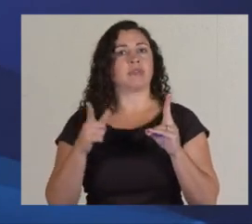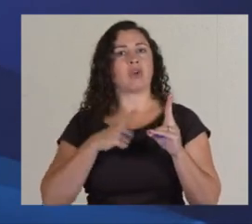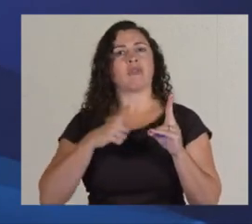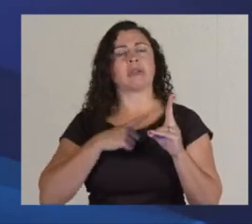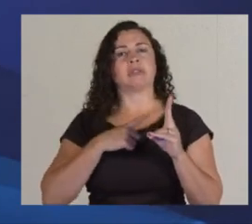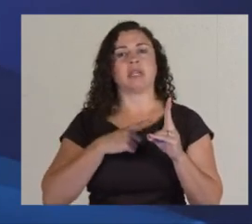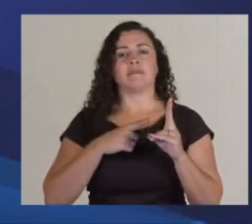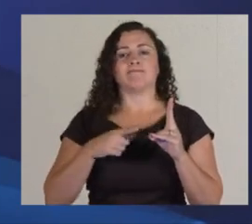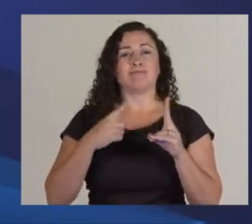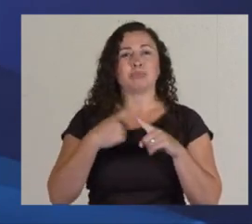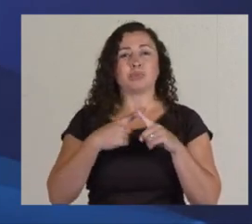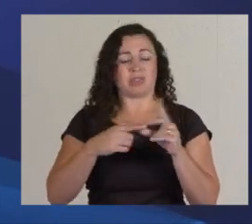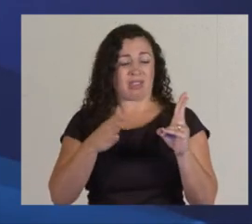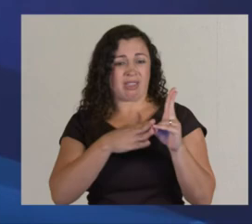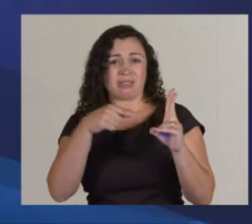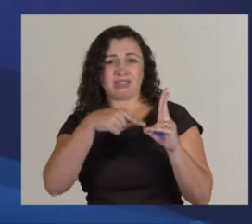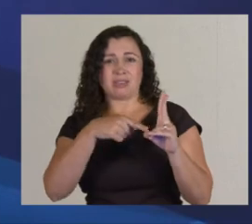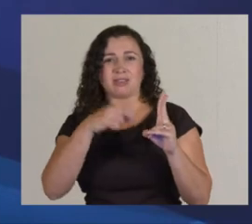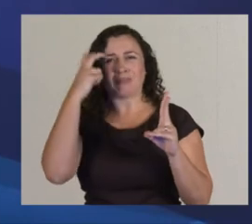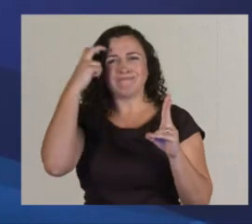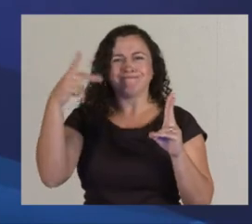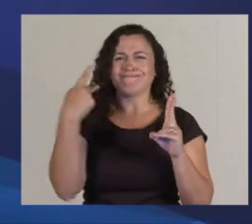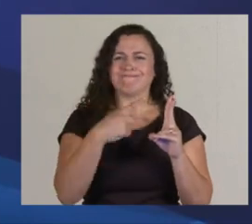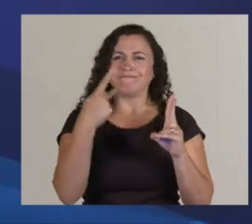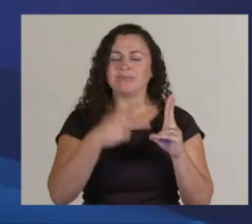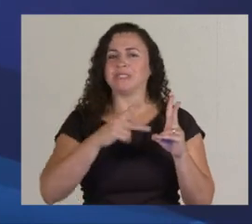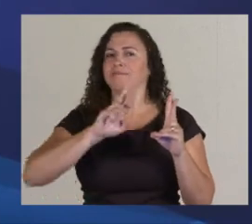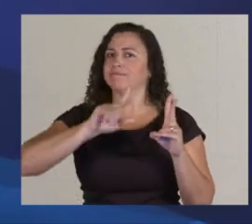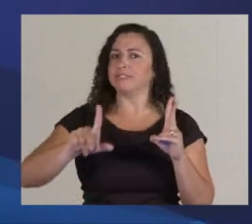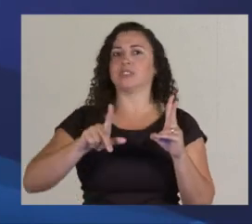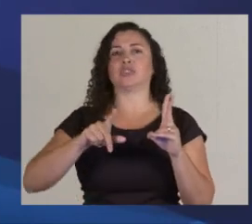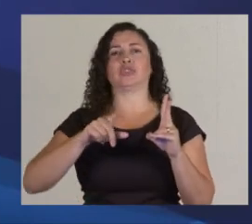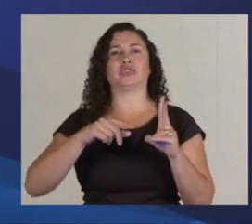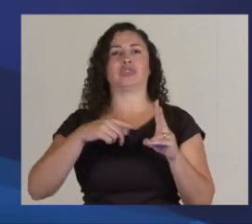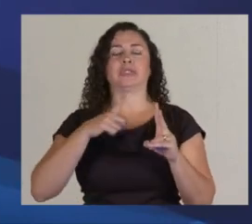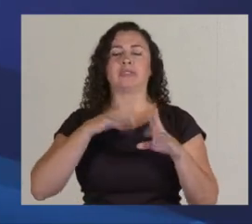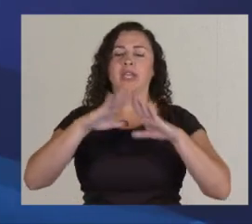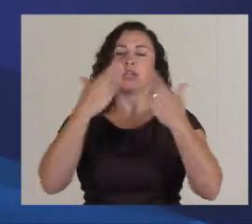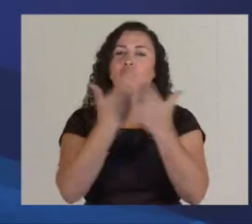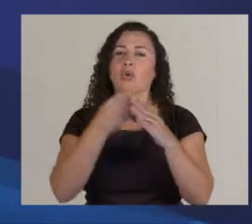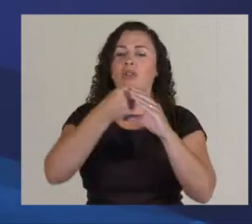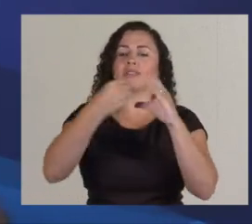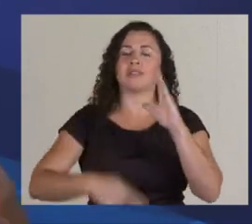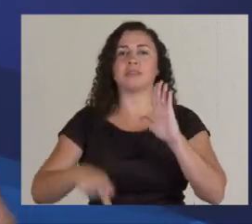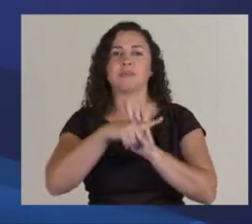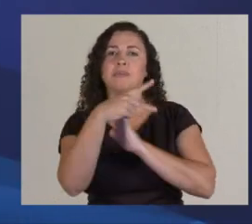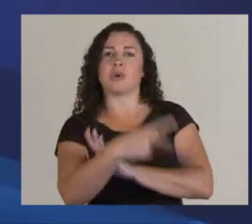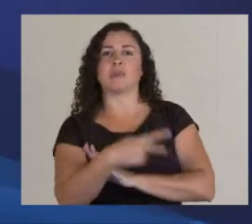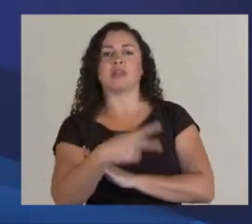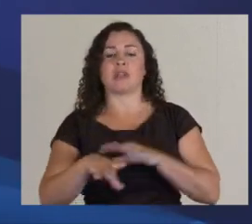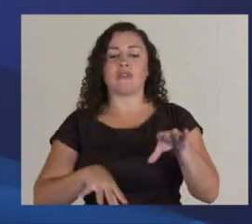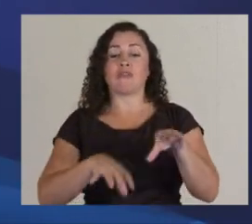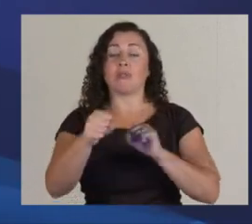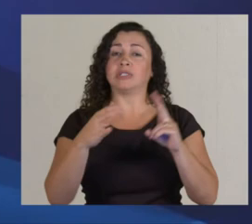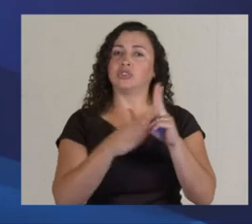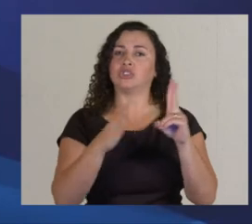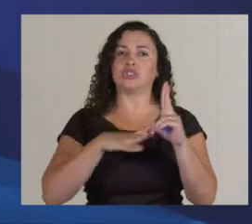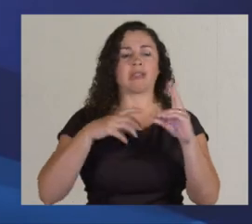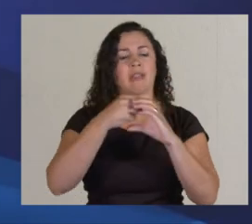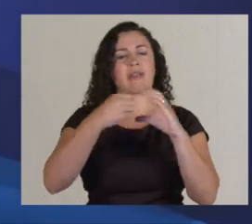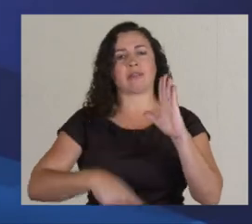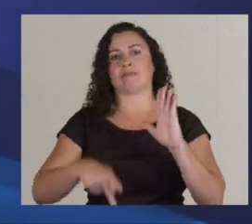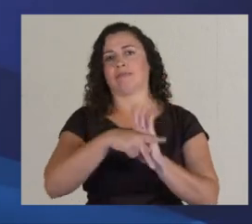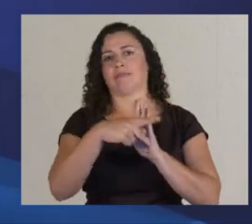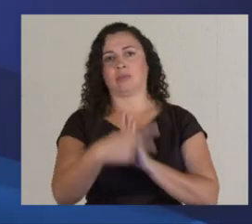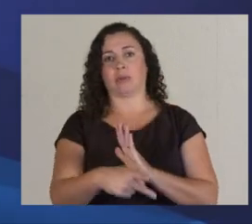cujos saberes, cujas peculiaridades das escolas interculturais, das escolas de formação indígena,